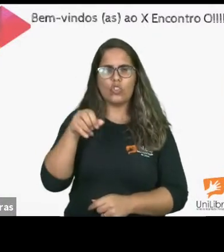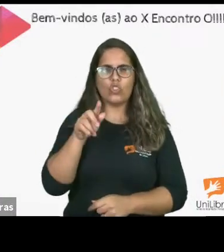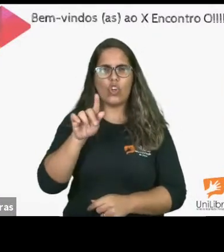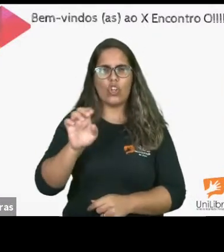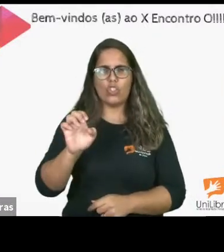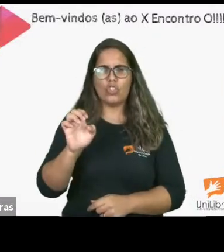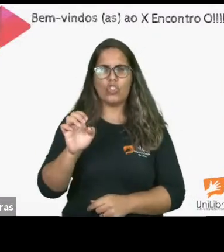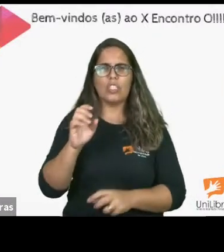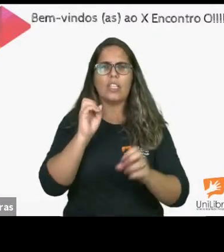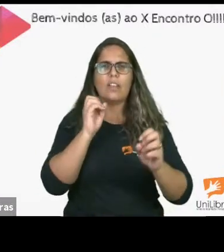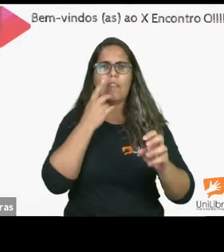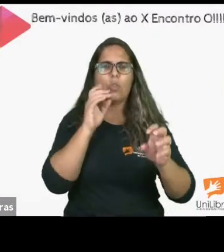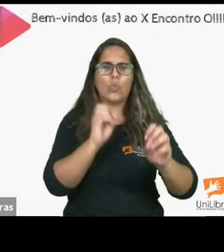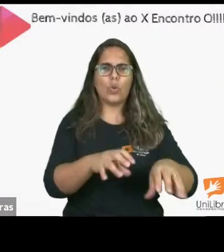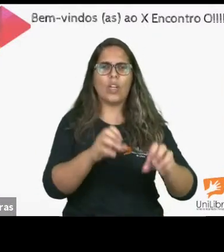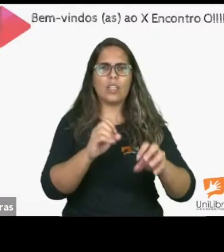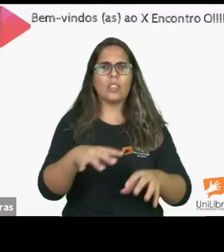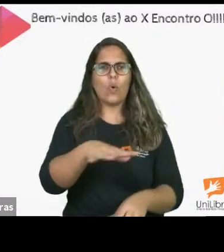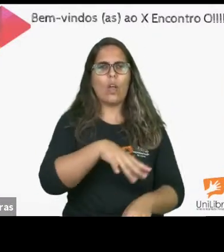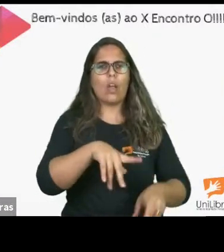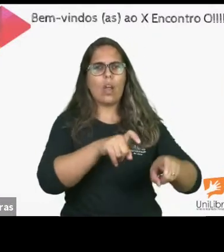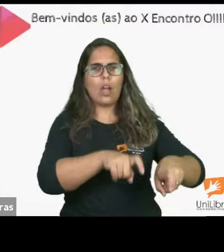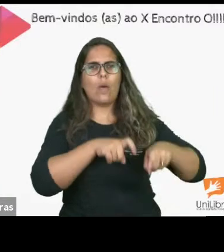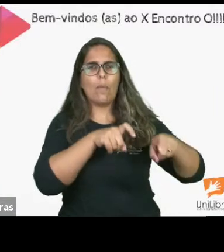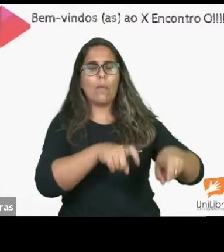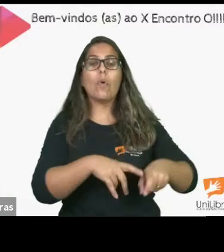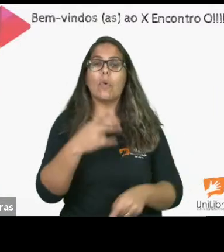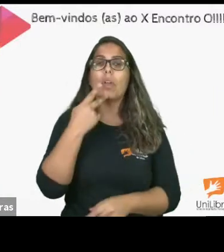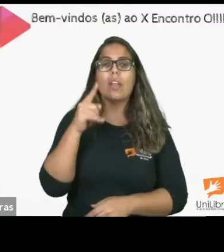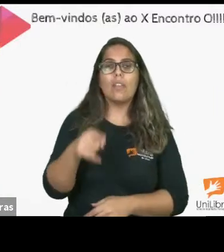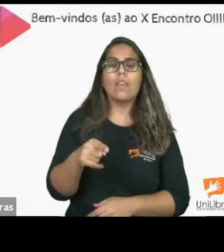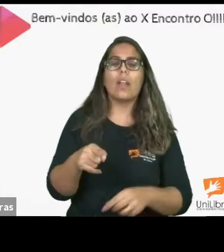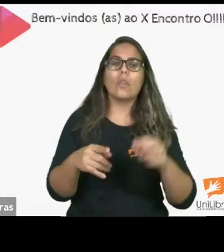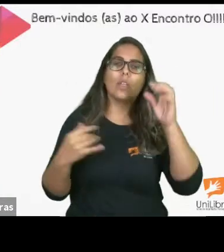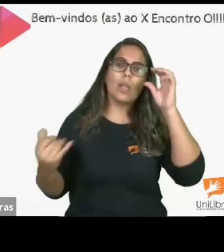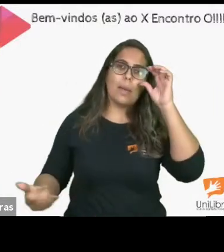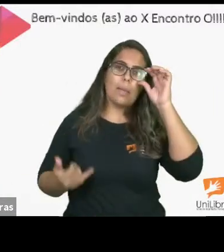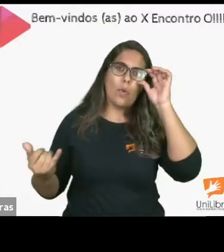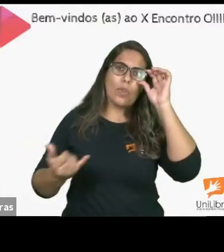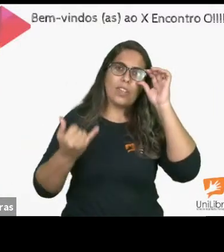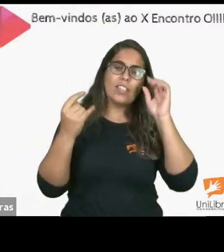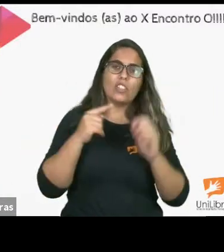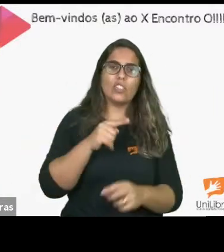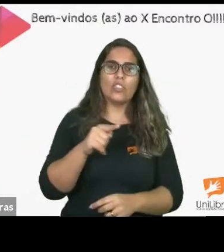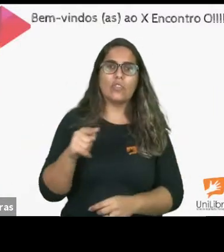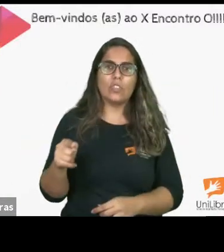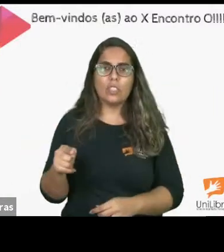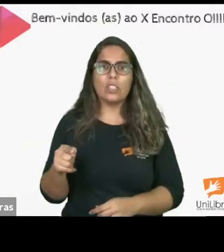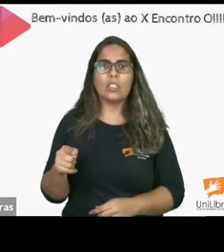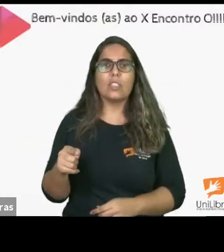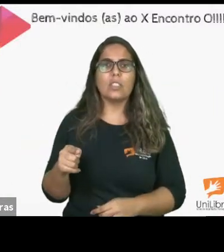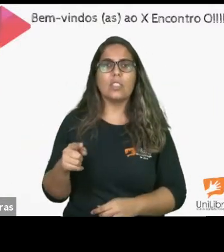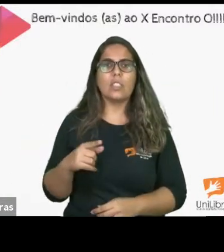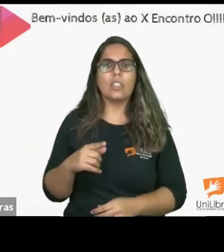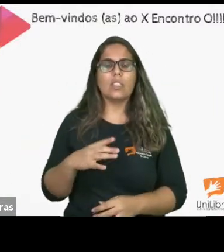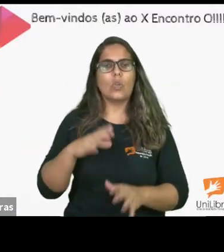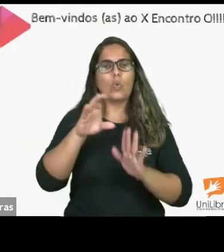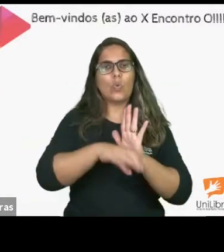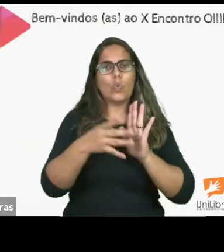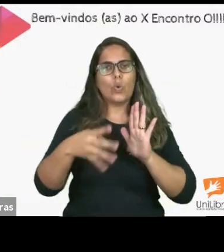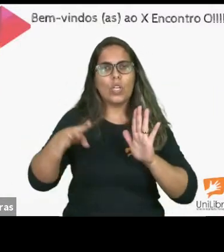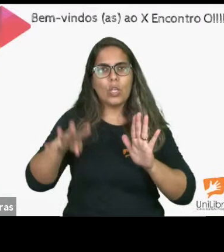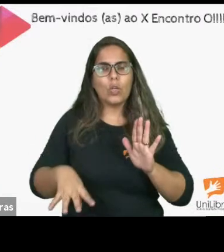na educação do campo, e ele falando dessa importância de você ver nos currículos o que,